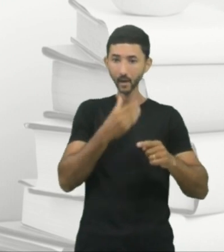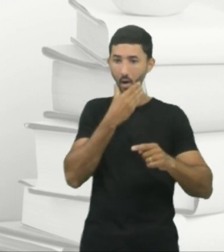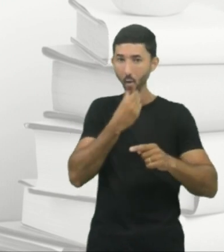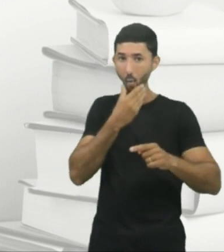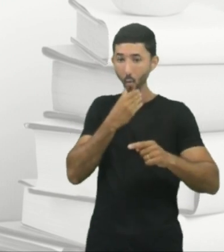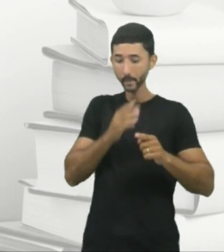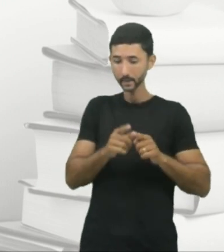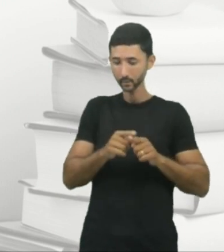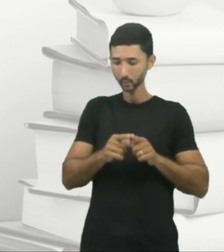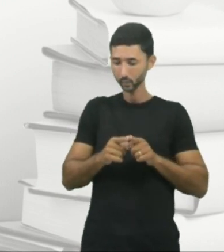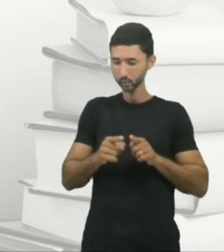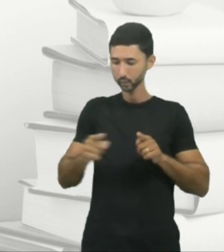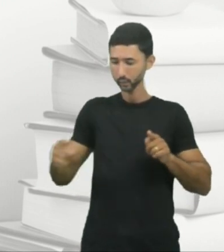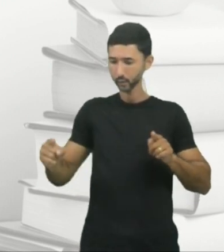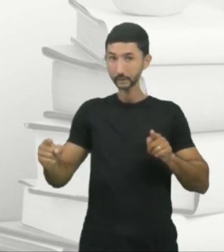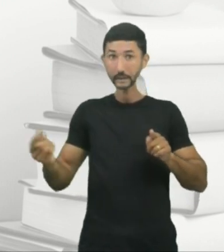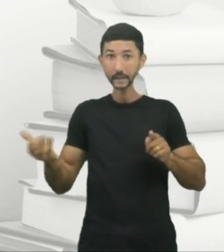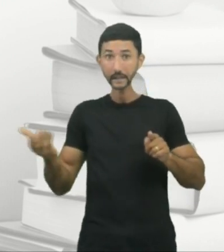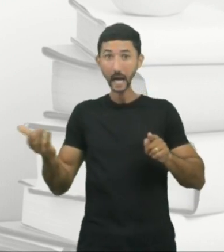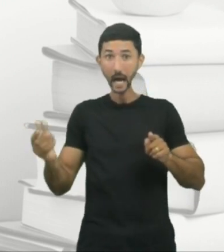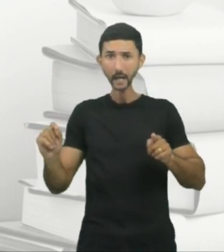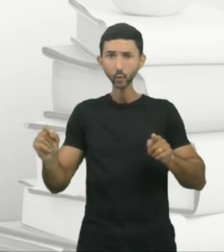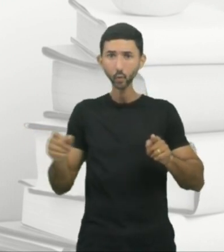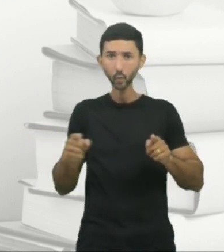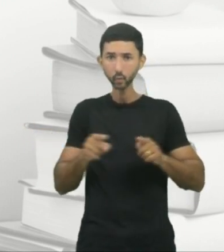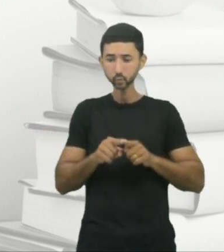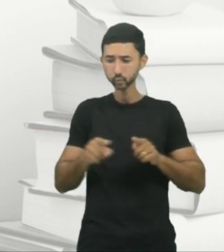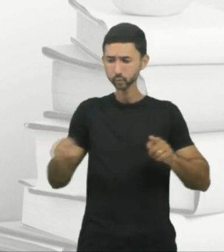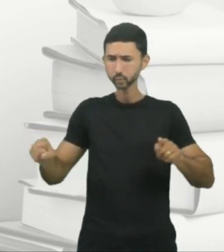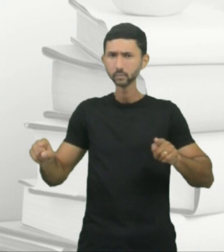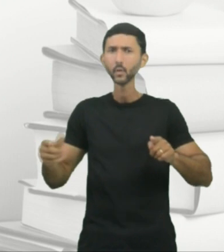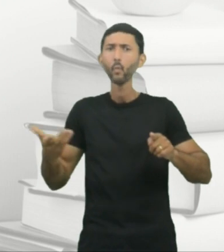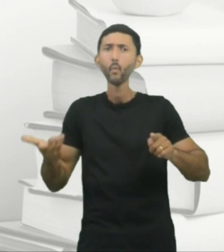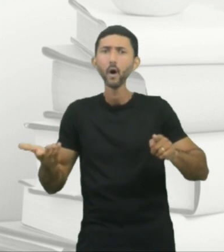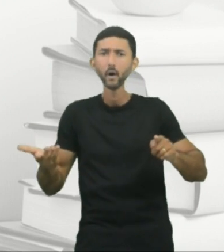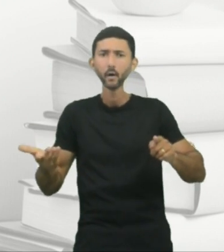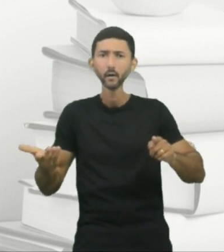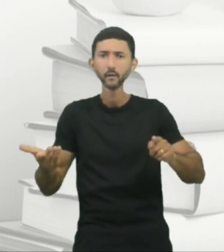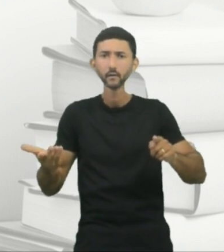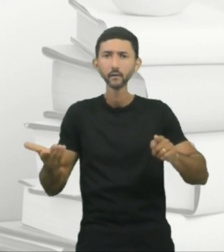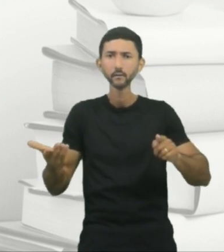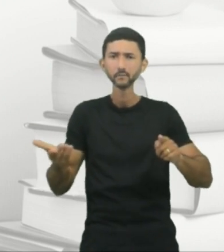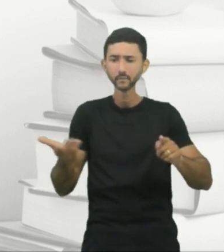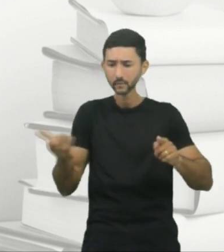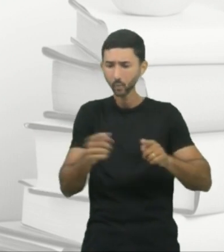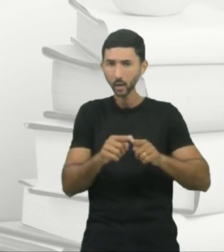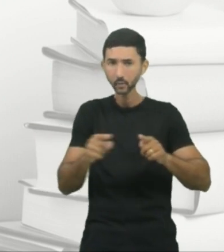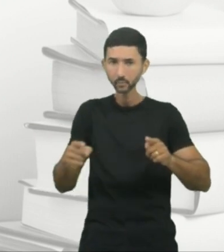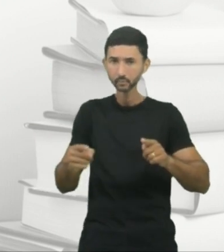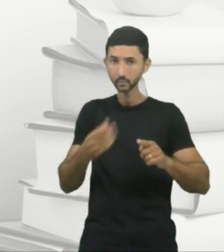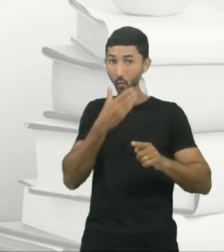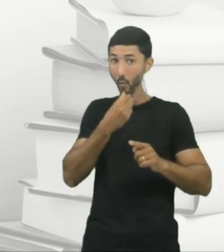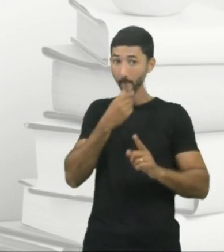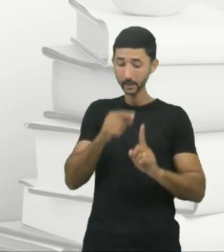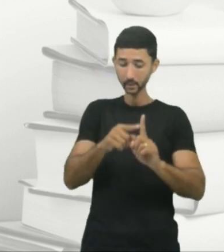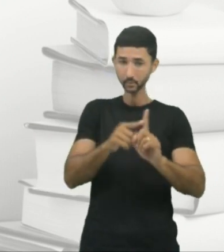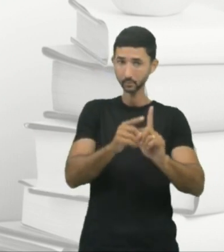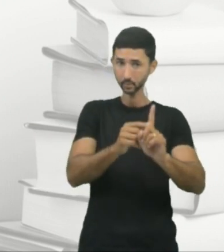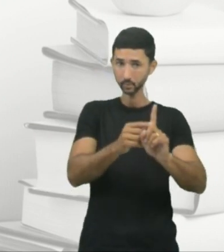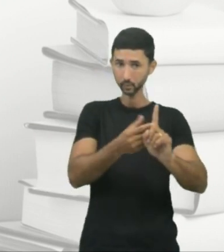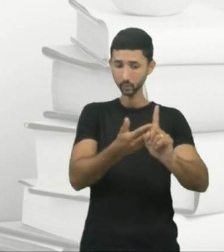dado. Já observou a distância? Qual é essa distância? Eu te pergunto